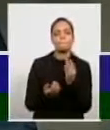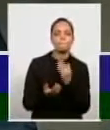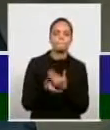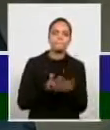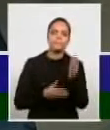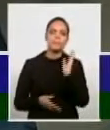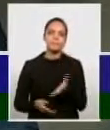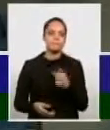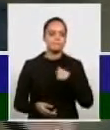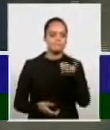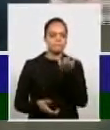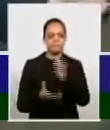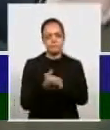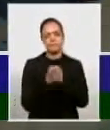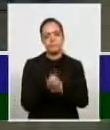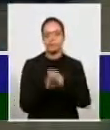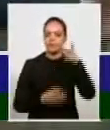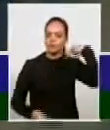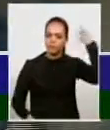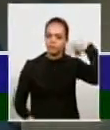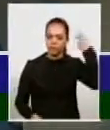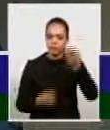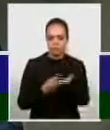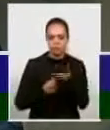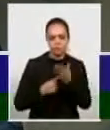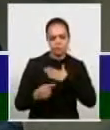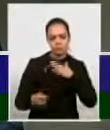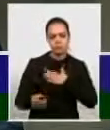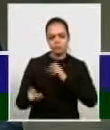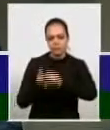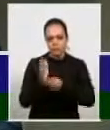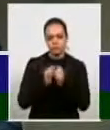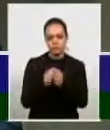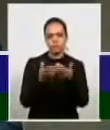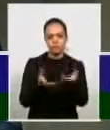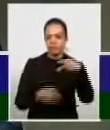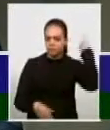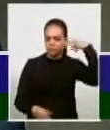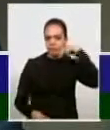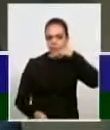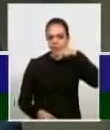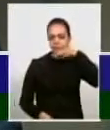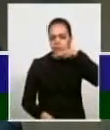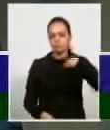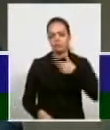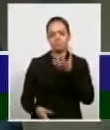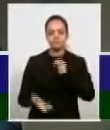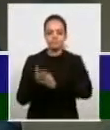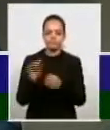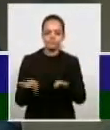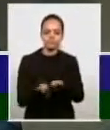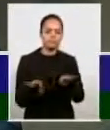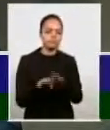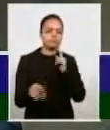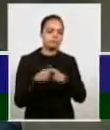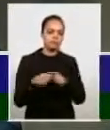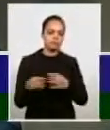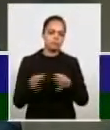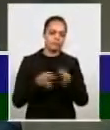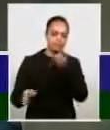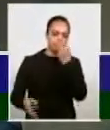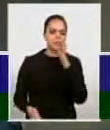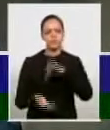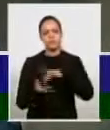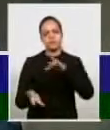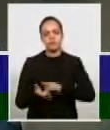já, cumprimento, o vereador me convidou para assinar junto com ele, o vereador Márcio Nobre. Faço maior questão, porque o projeto é muito bom